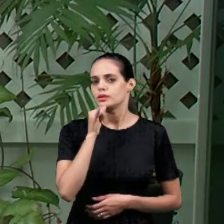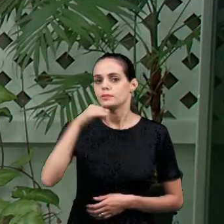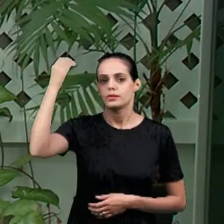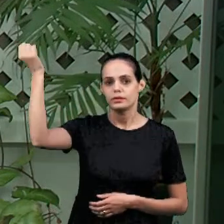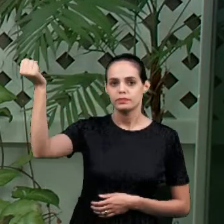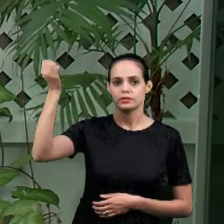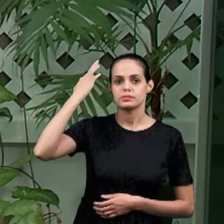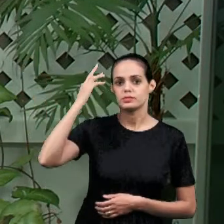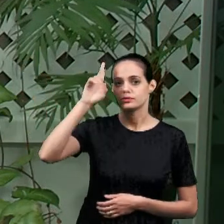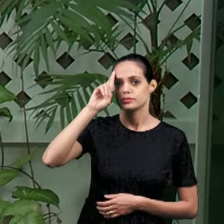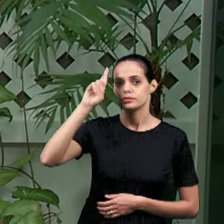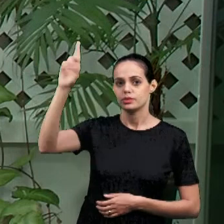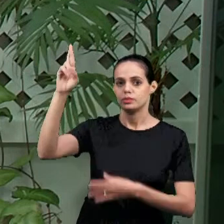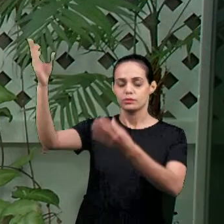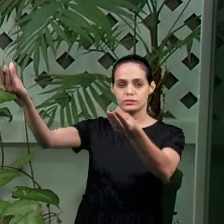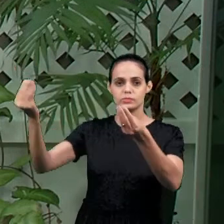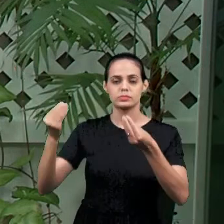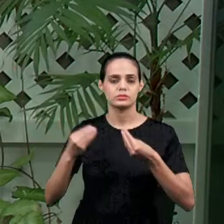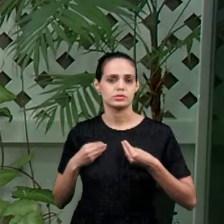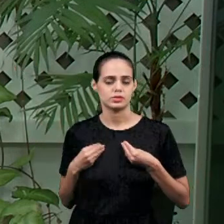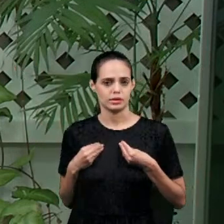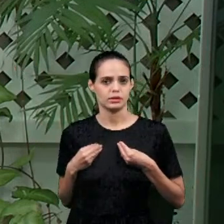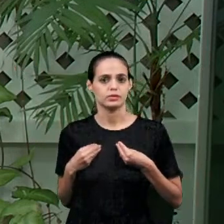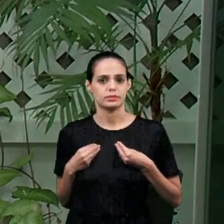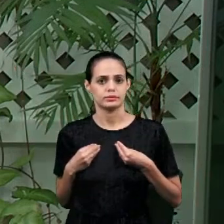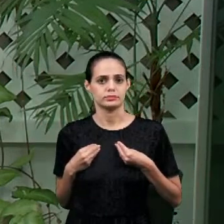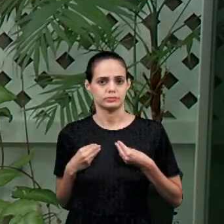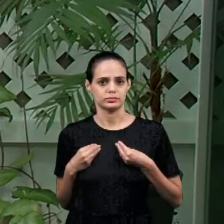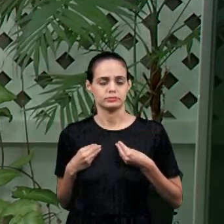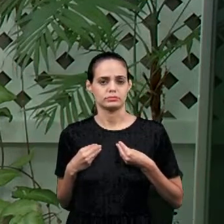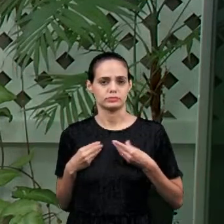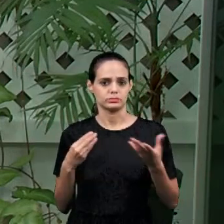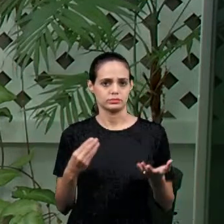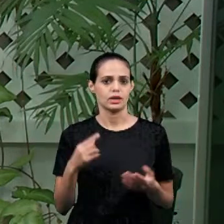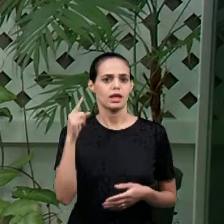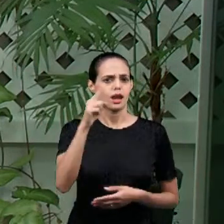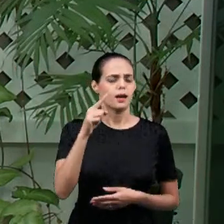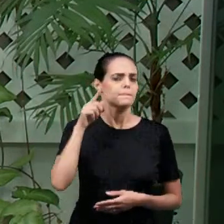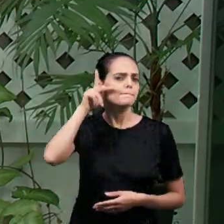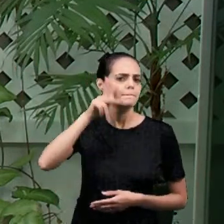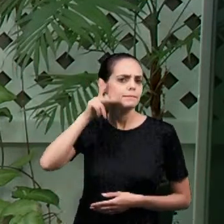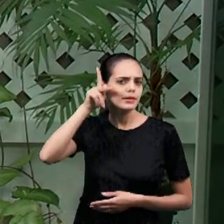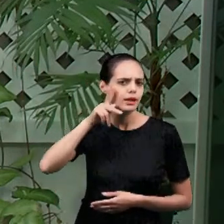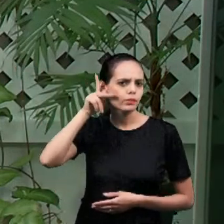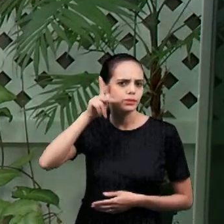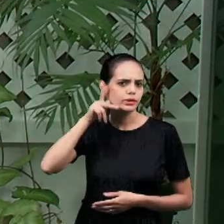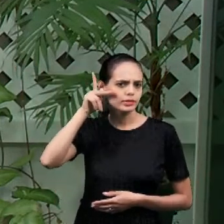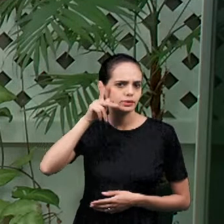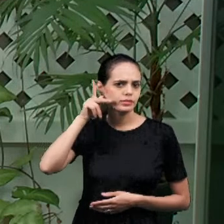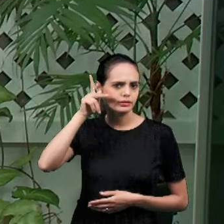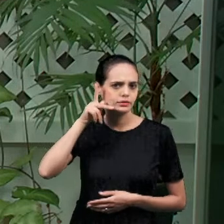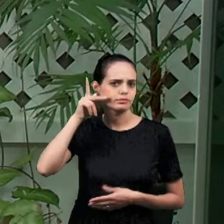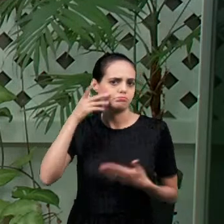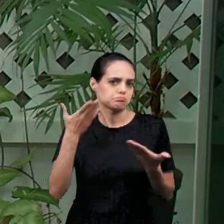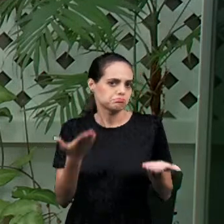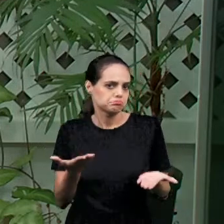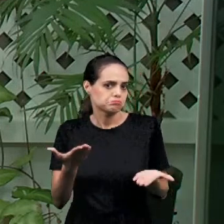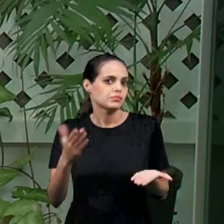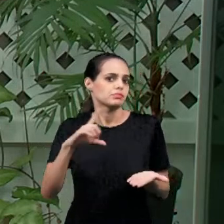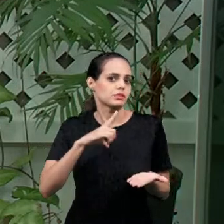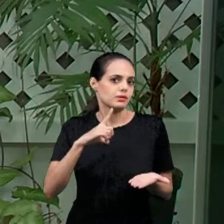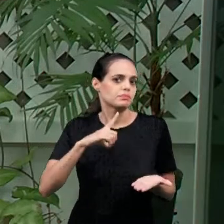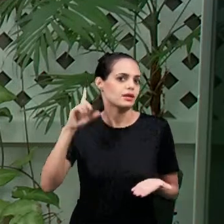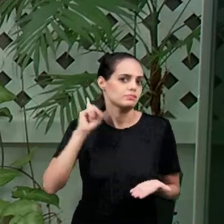dá nossos irmãos. Eu tenho os irmãos lá no Piauí, nosso irmão Ronildo, nós temos aqui em Minas Gerais,